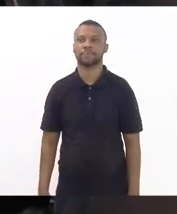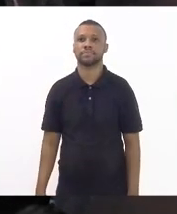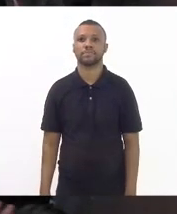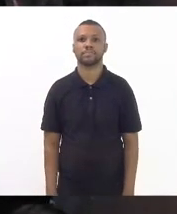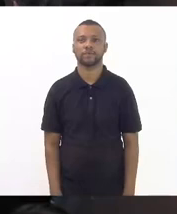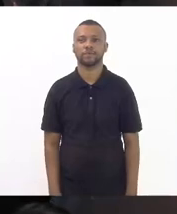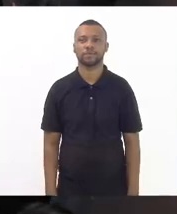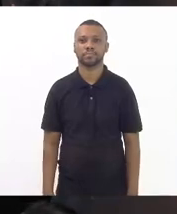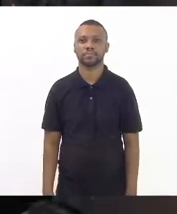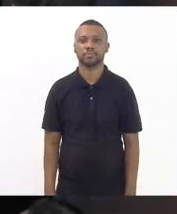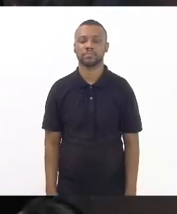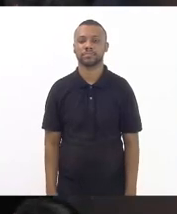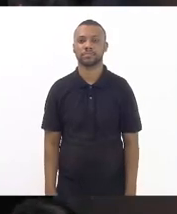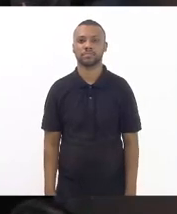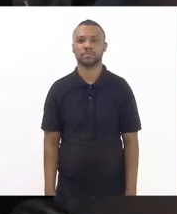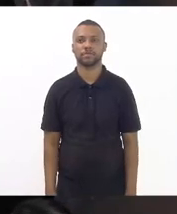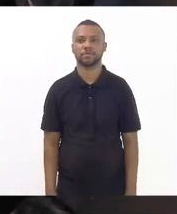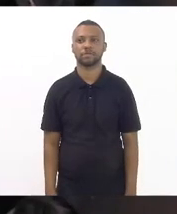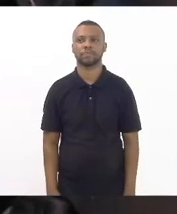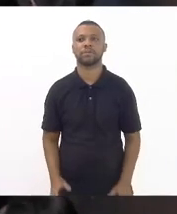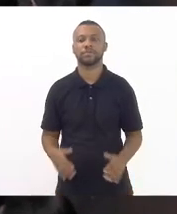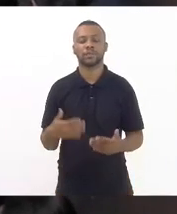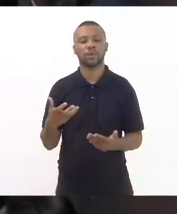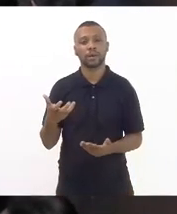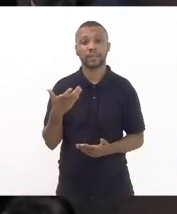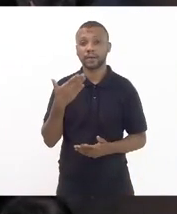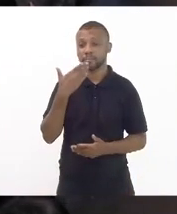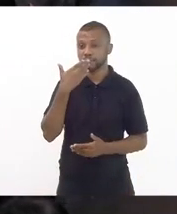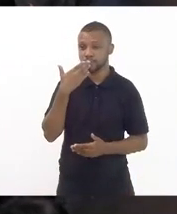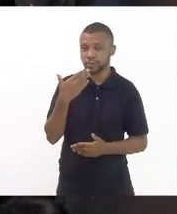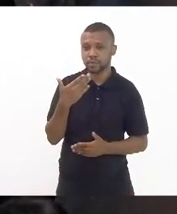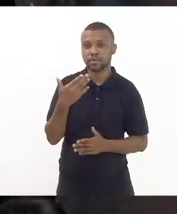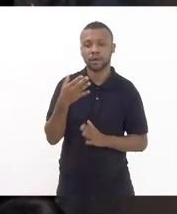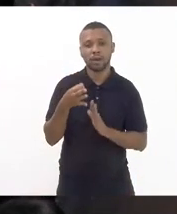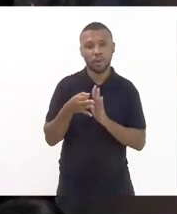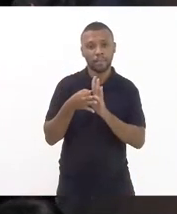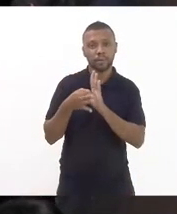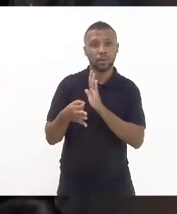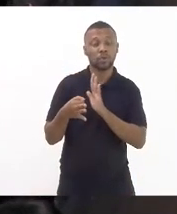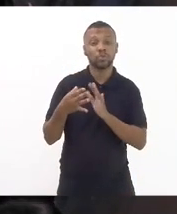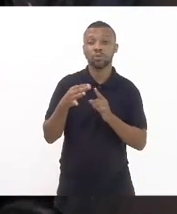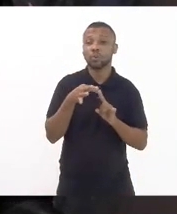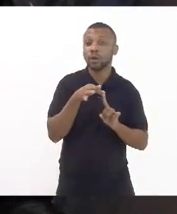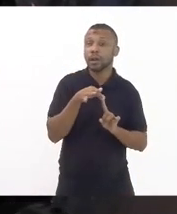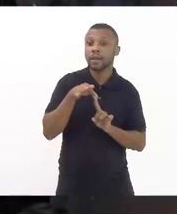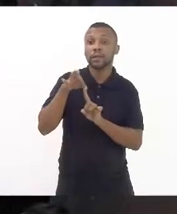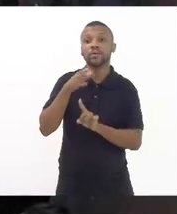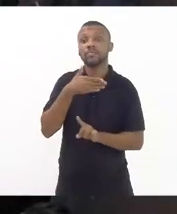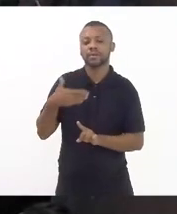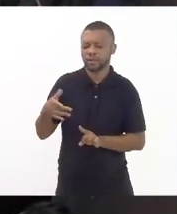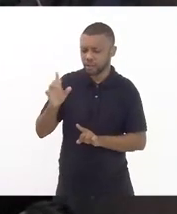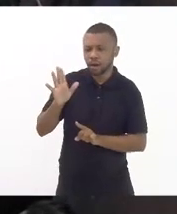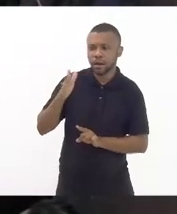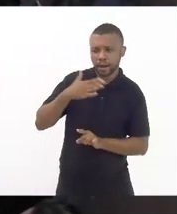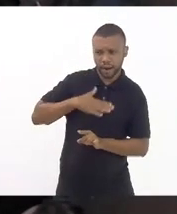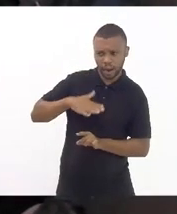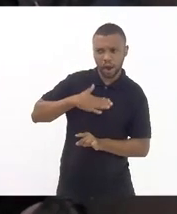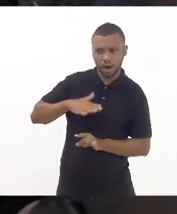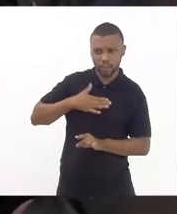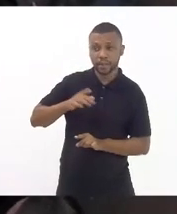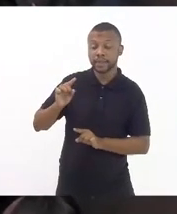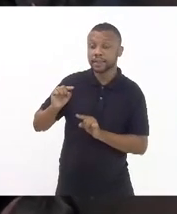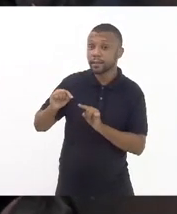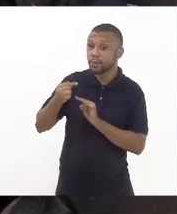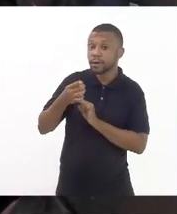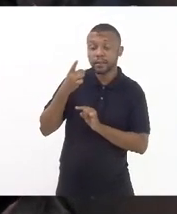alô, presidente. Eu gostaria de ouvir a opinião do líder do governo. Não, ele já vai falar, já, depois da deputada